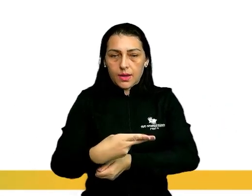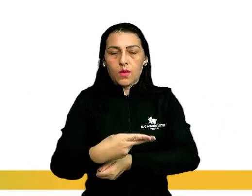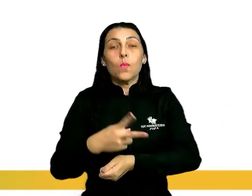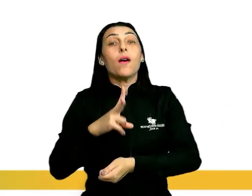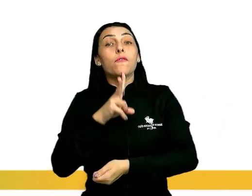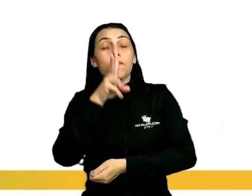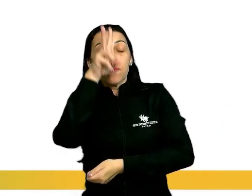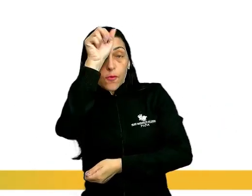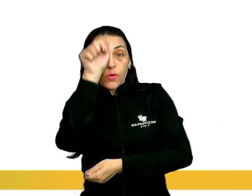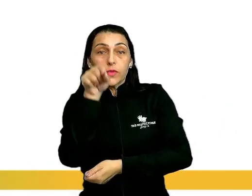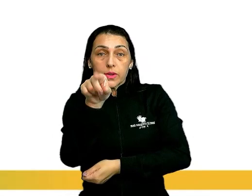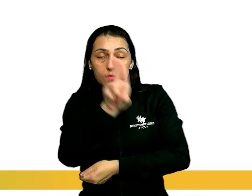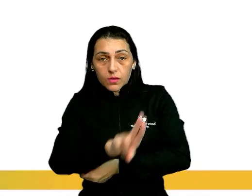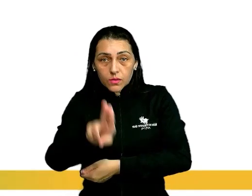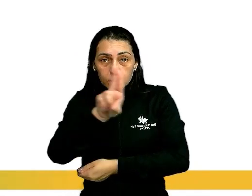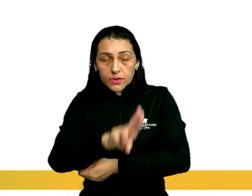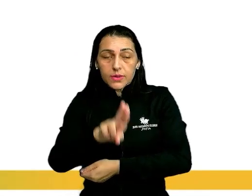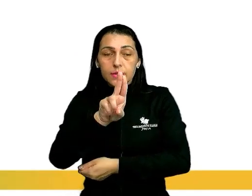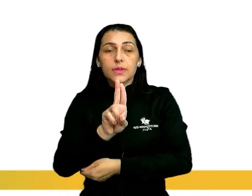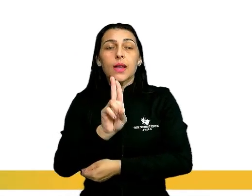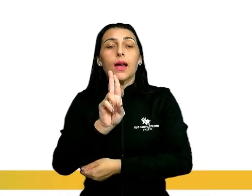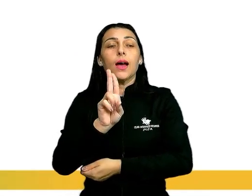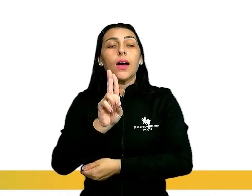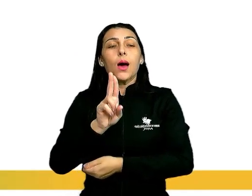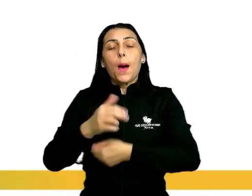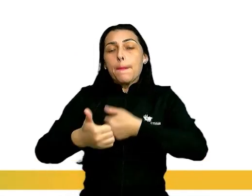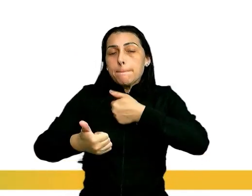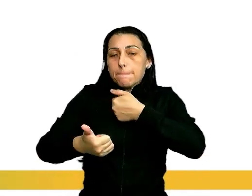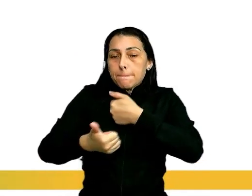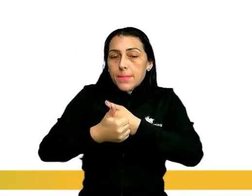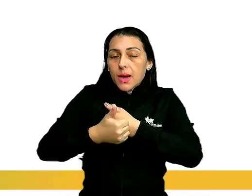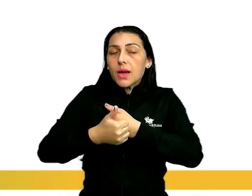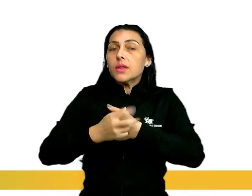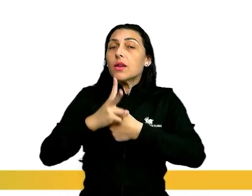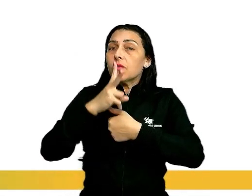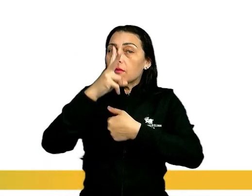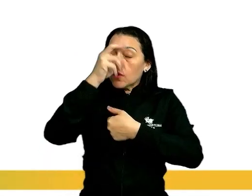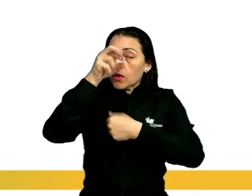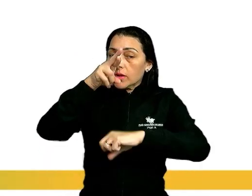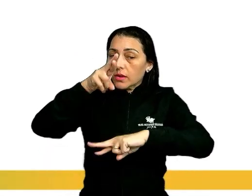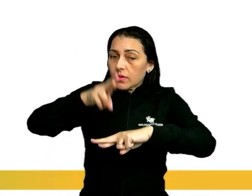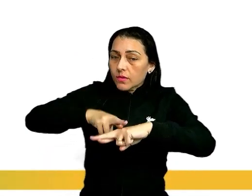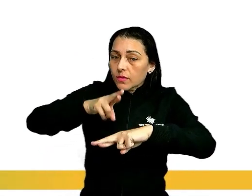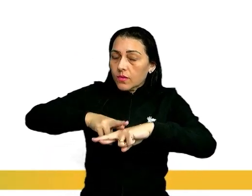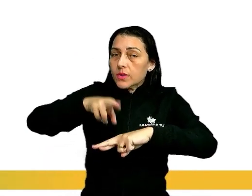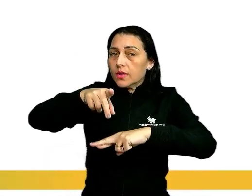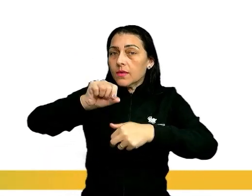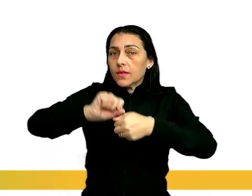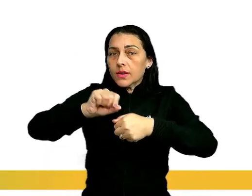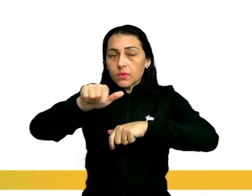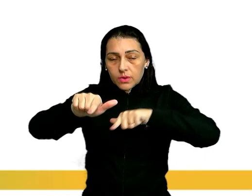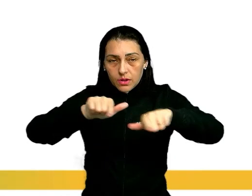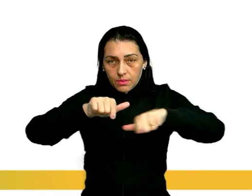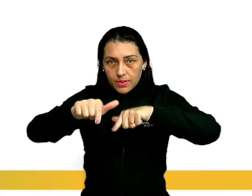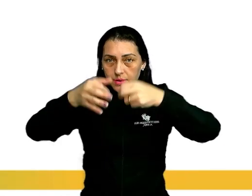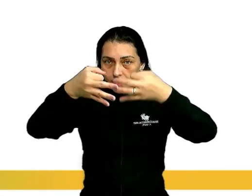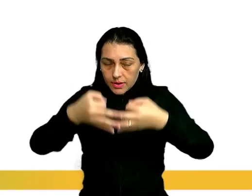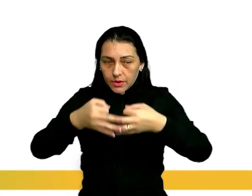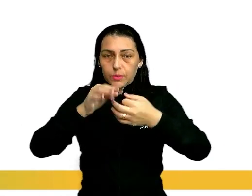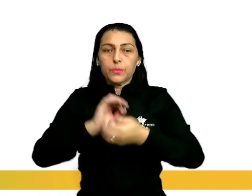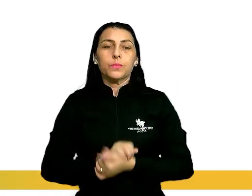uma força o ponto de apoio vai tá próximo da força resistente onde você vai realizar o trabalho